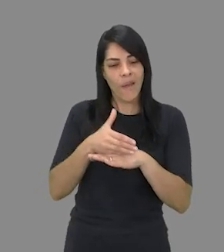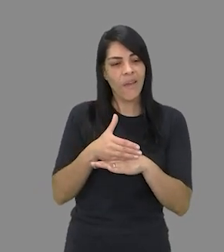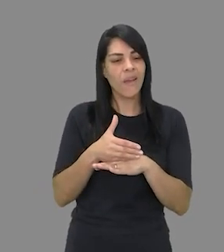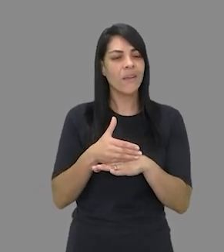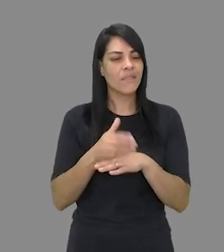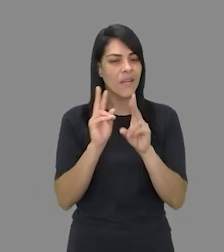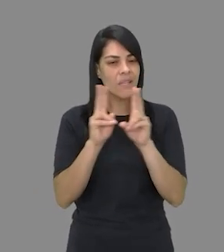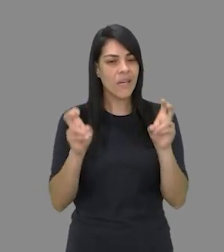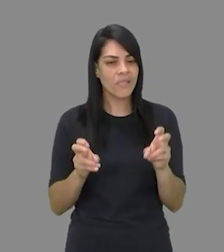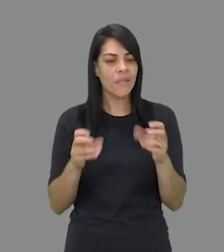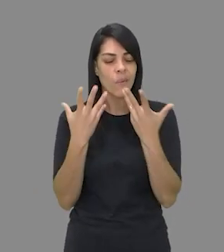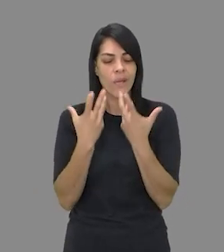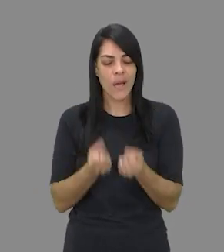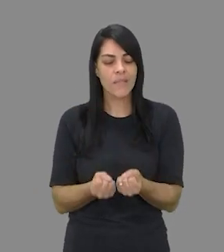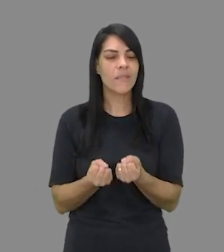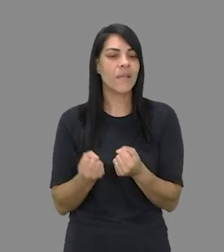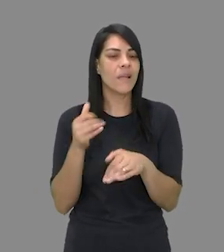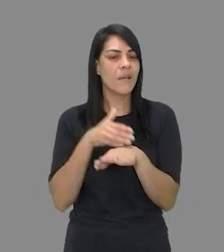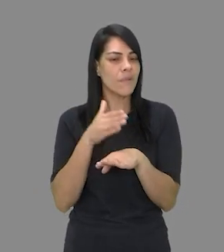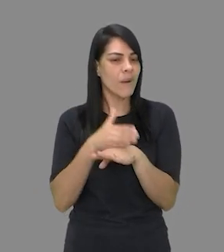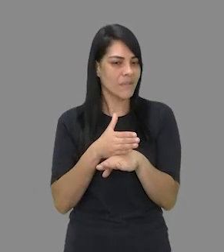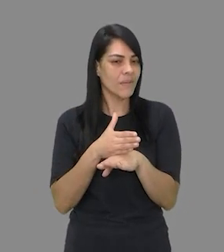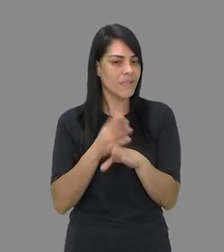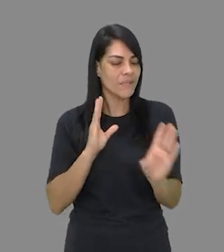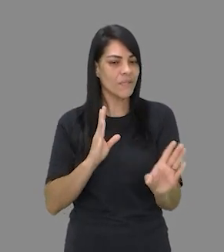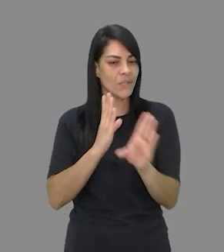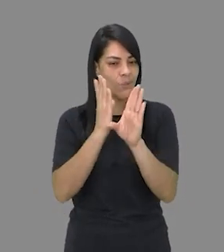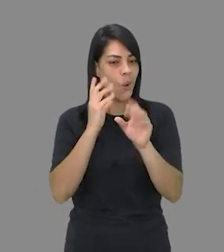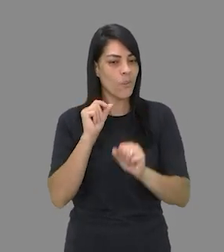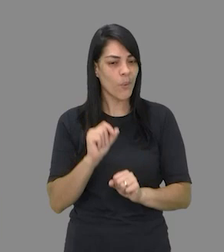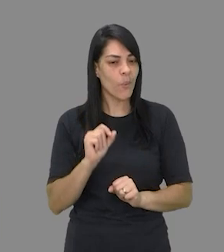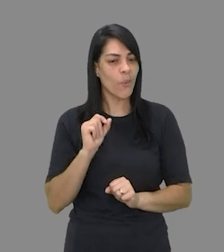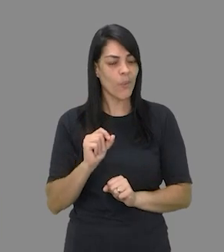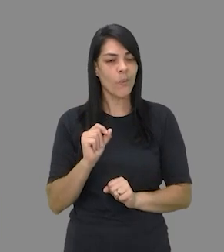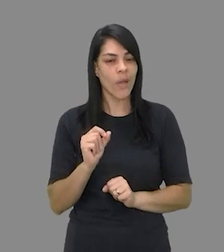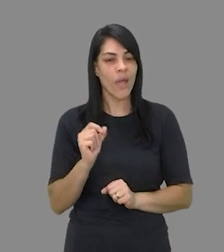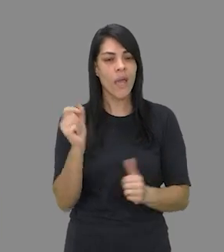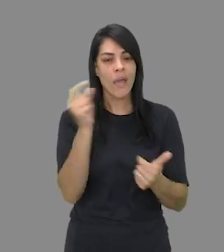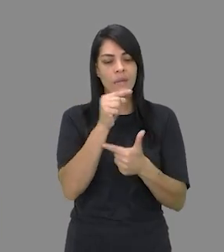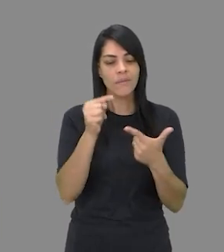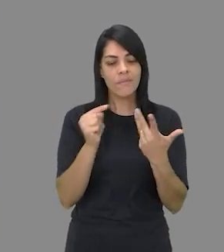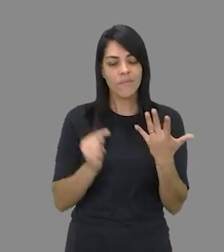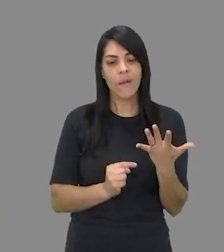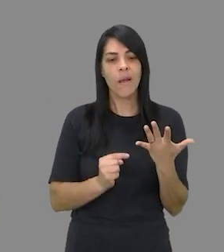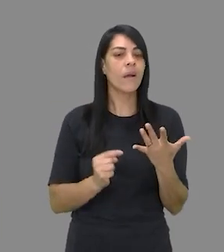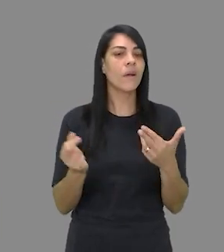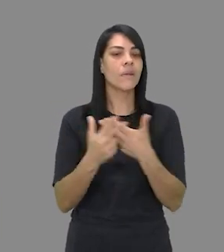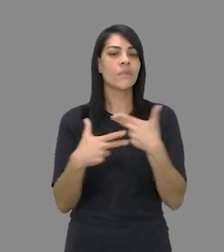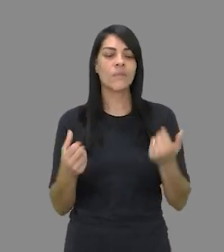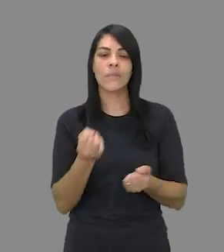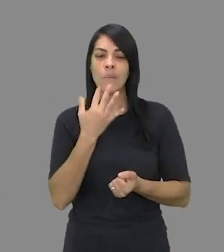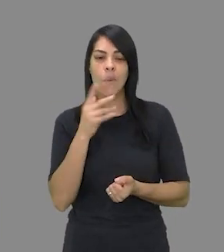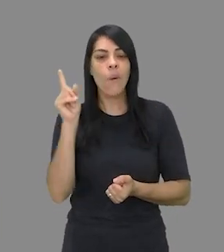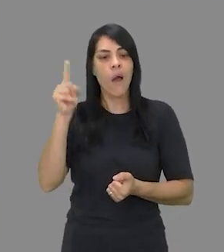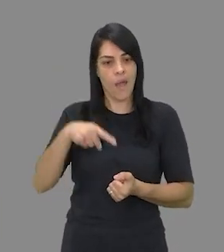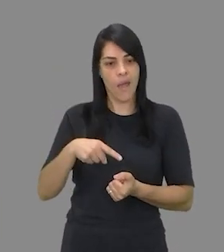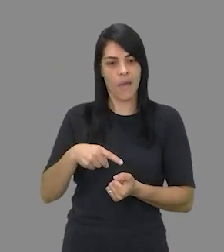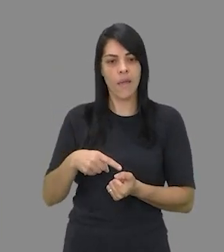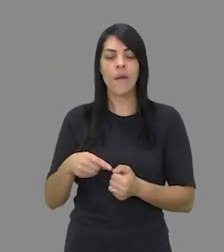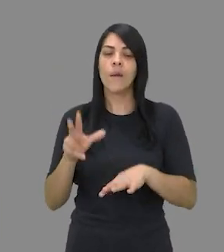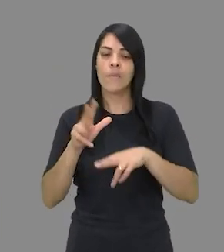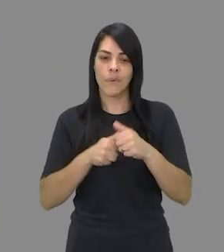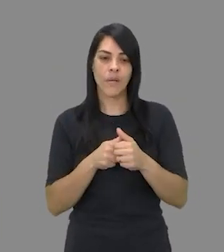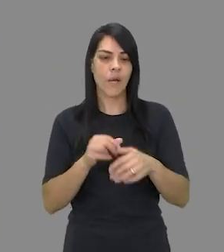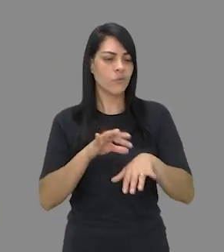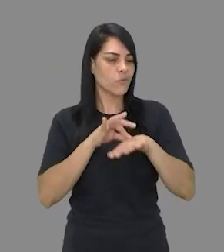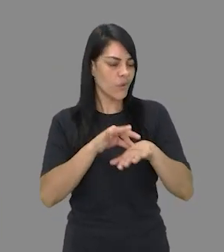ela aceita, participa e descobre que esses benefícios são pela questão física mesmo,